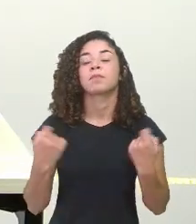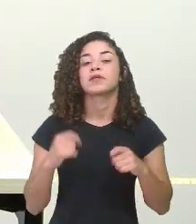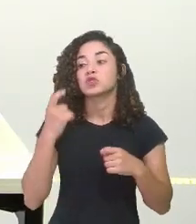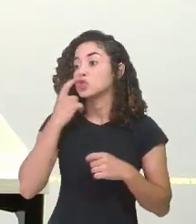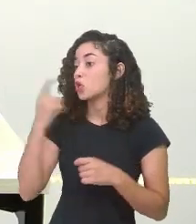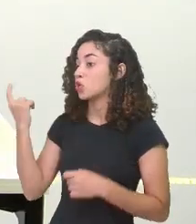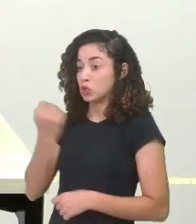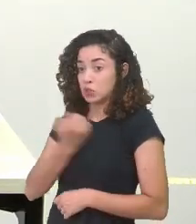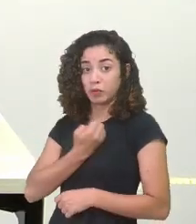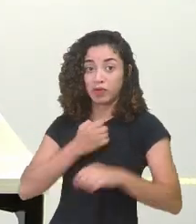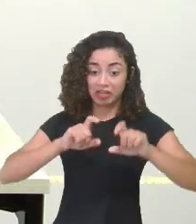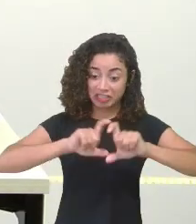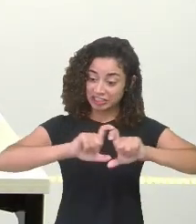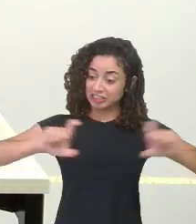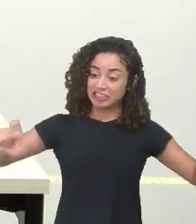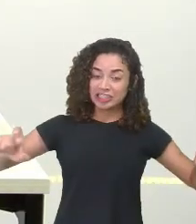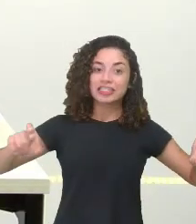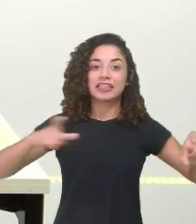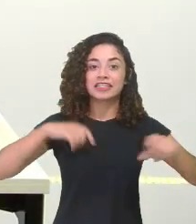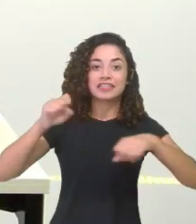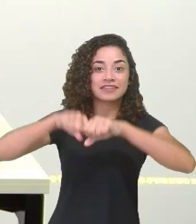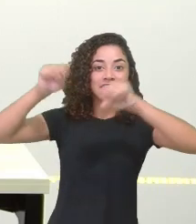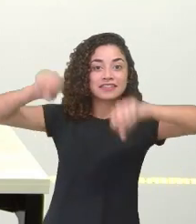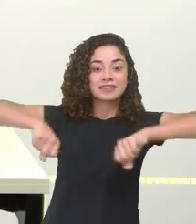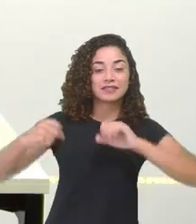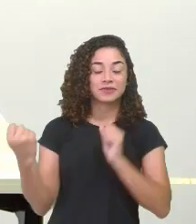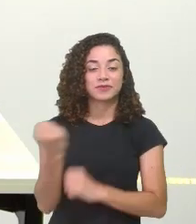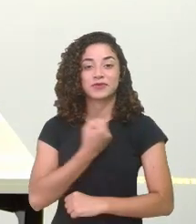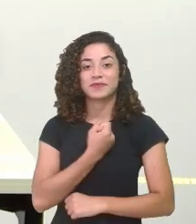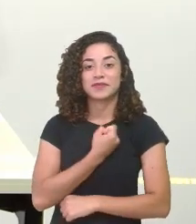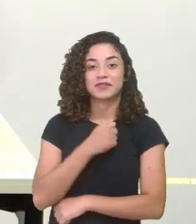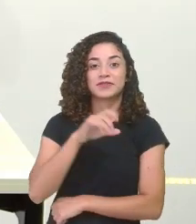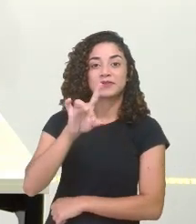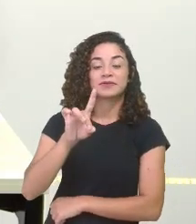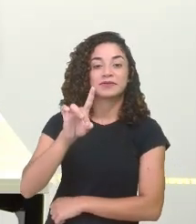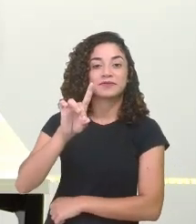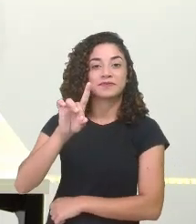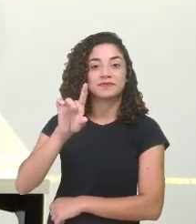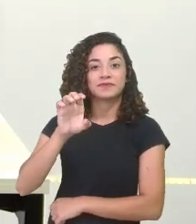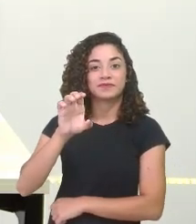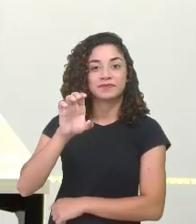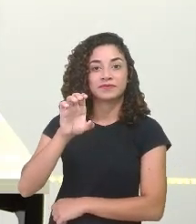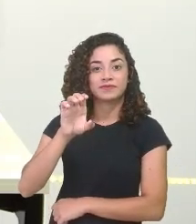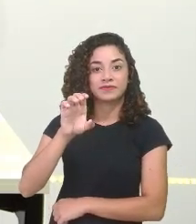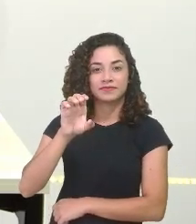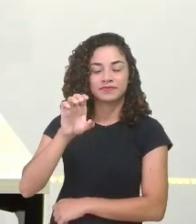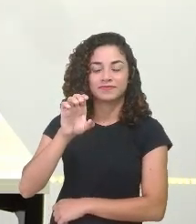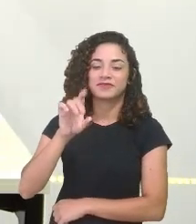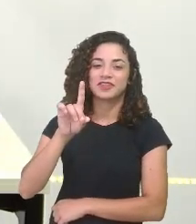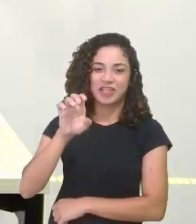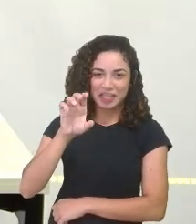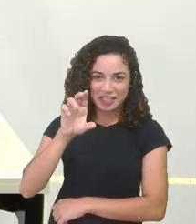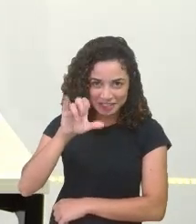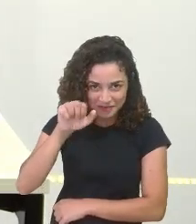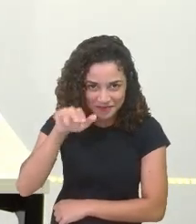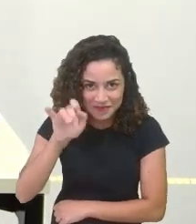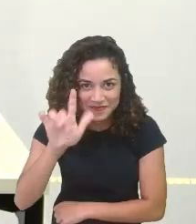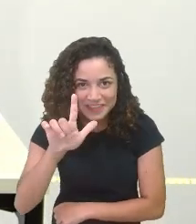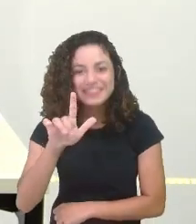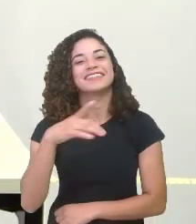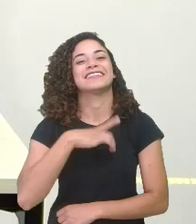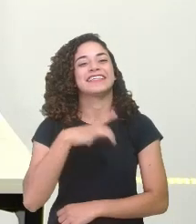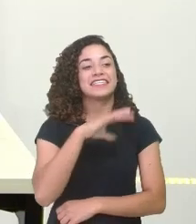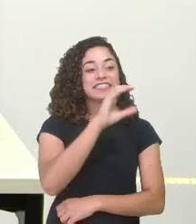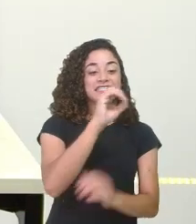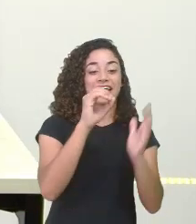algarismos que eu possuo no nosso sistema de numeração decimal. A gente já aprendeu na primeira aula, tá? Que a gente tem do